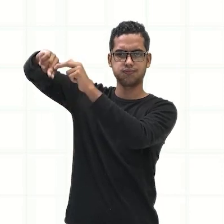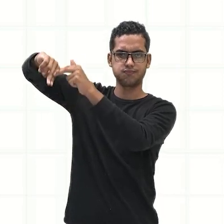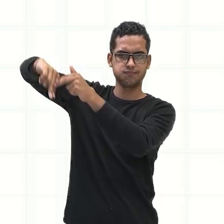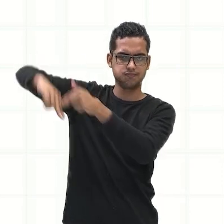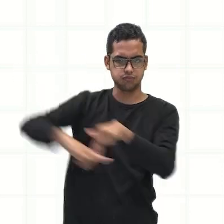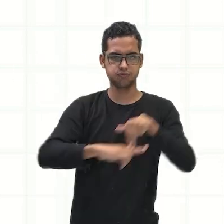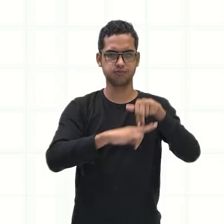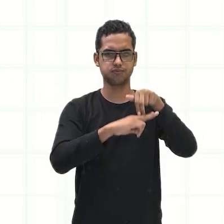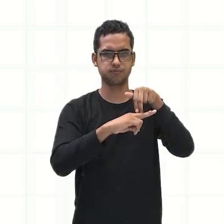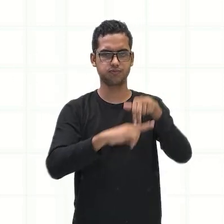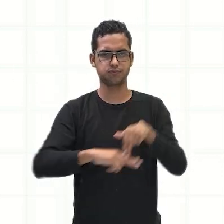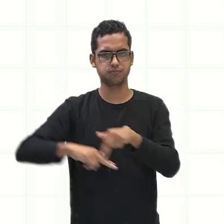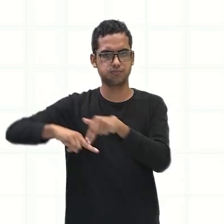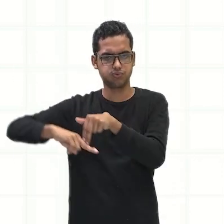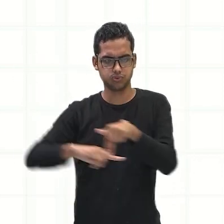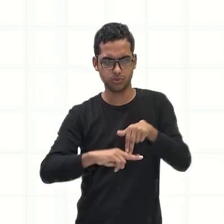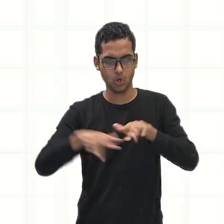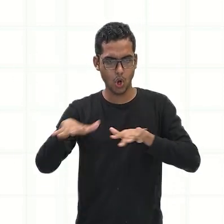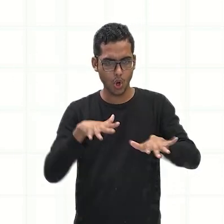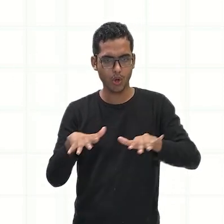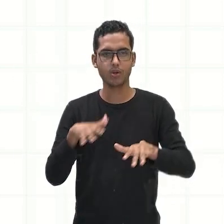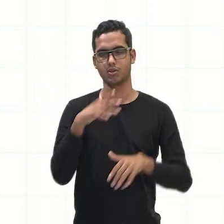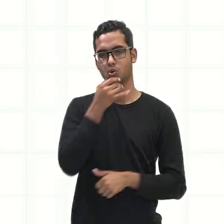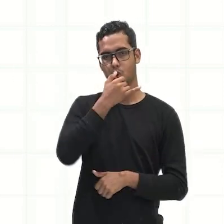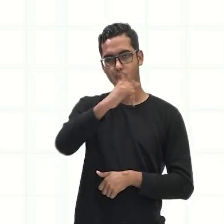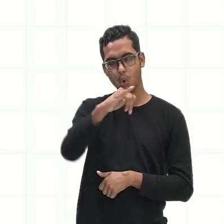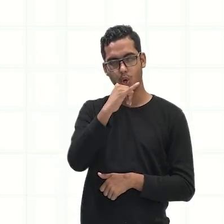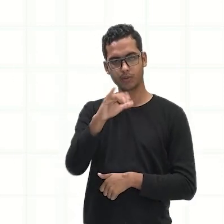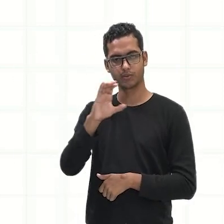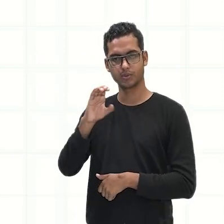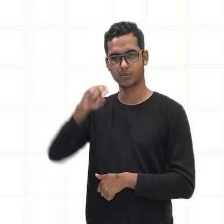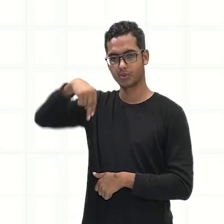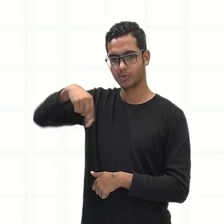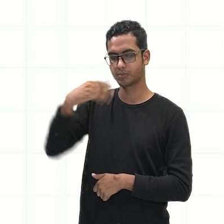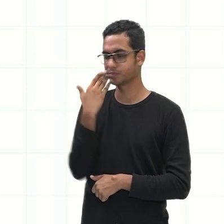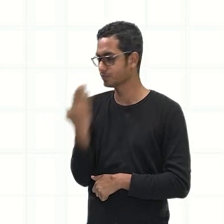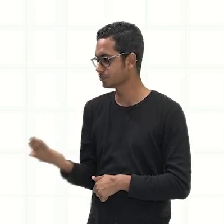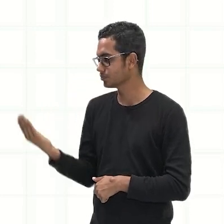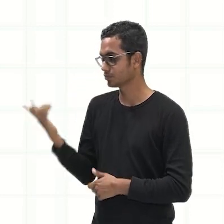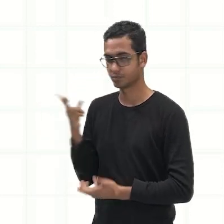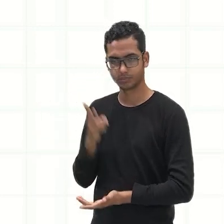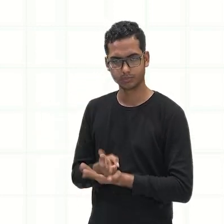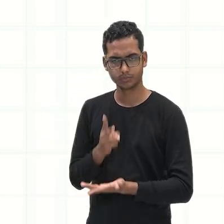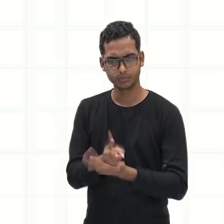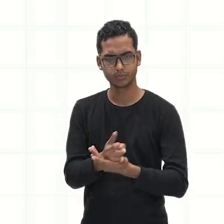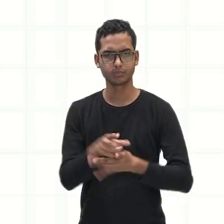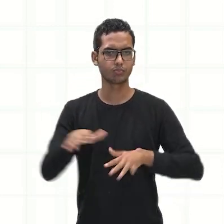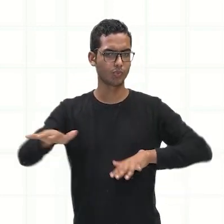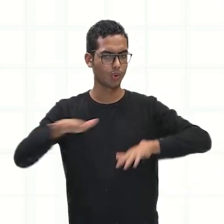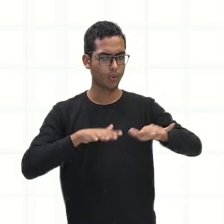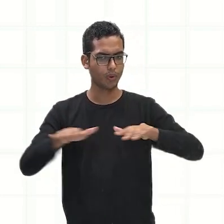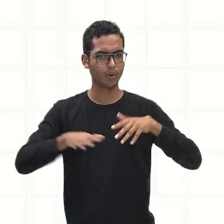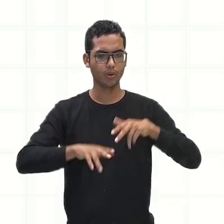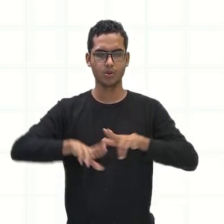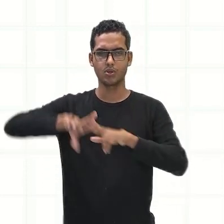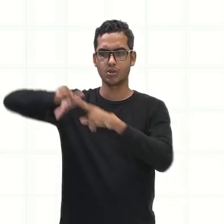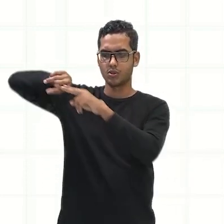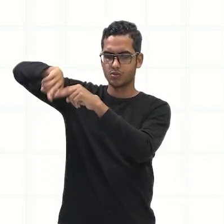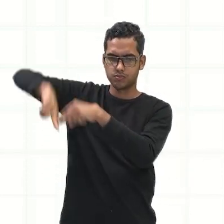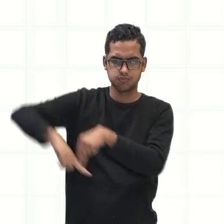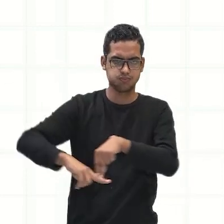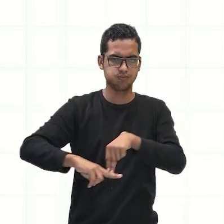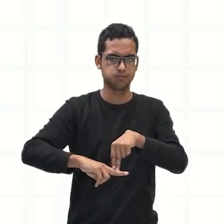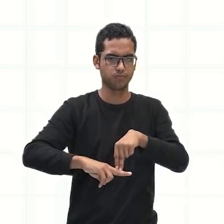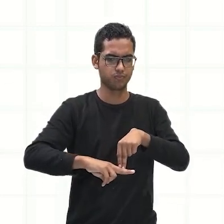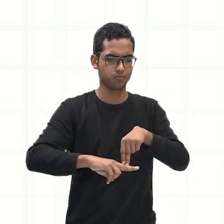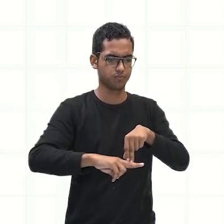a energia cinética, certo? E ele continua esse movimento, né? Porque, ó, ele continua aqui na